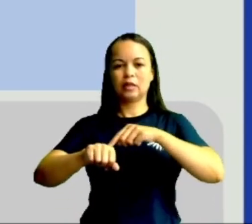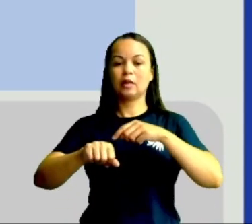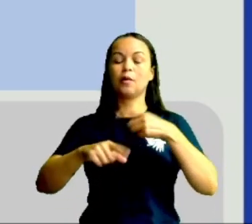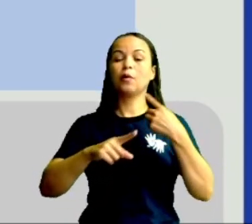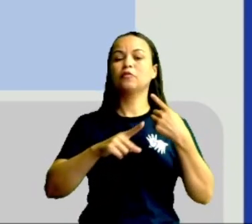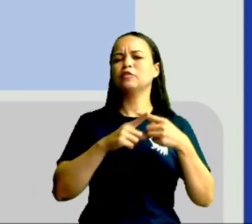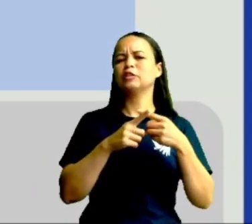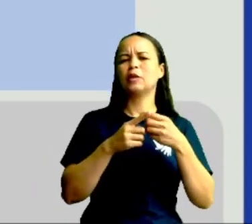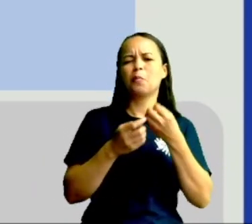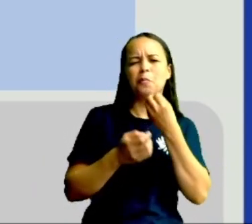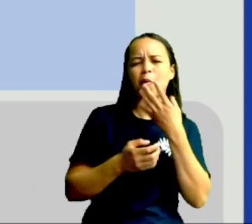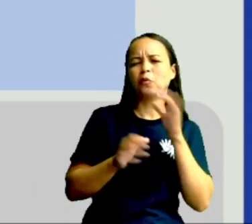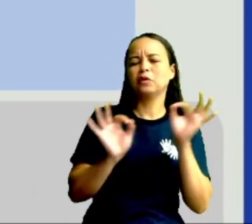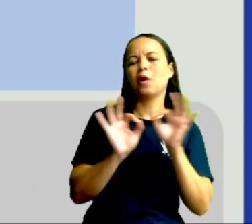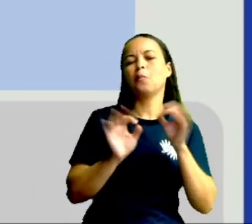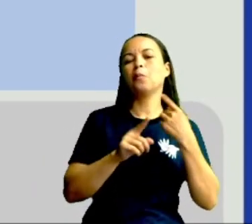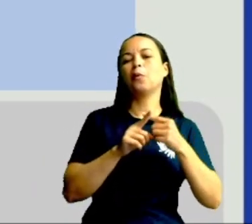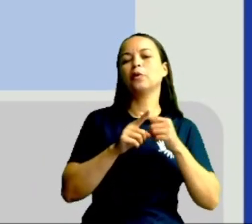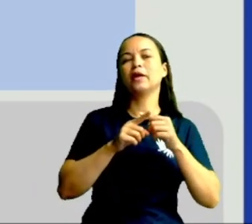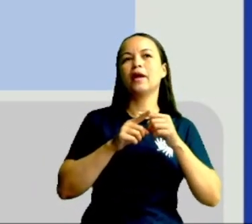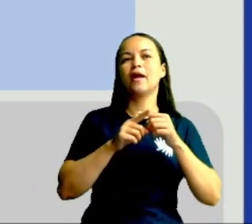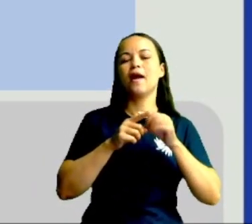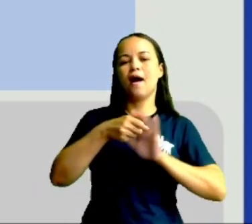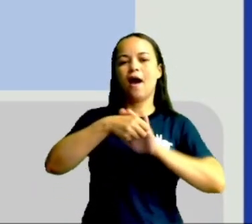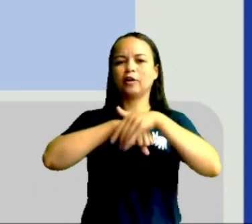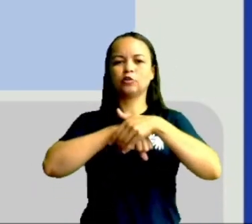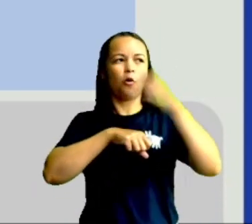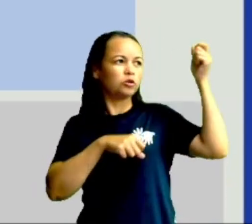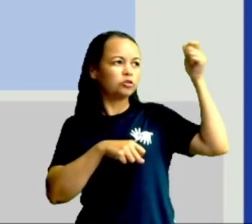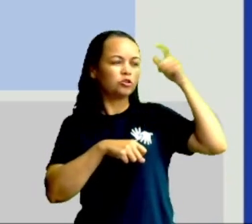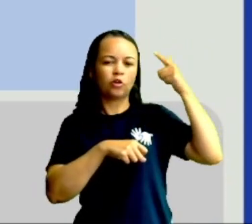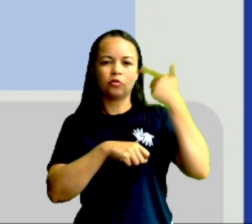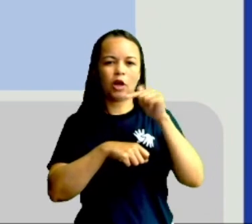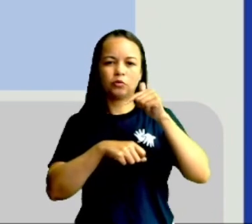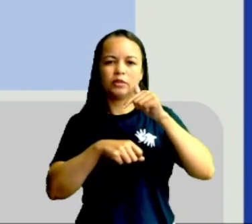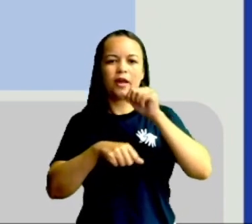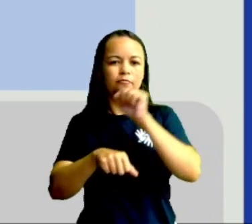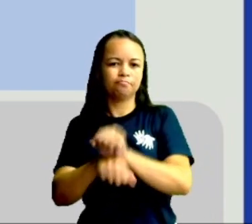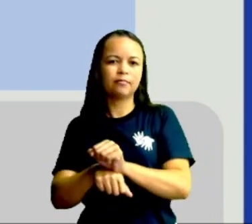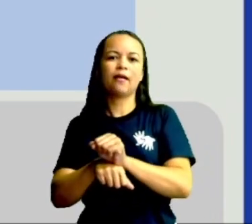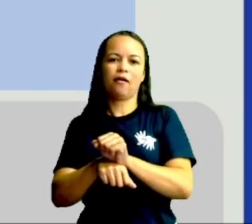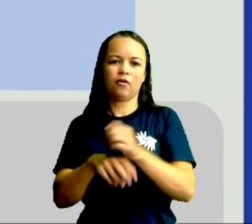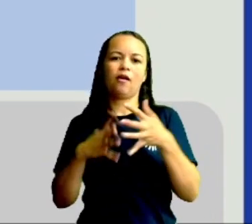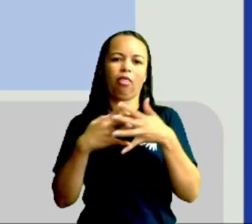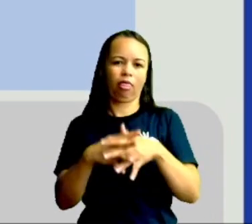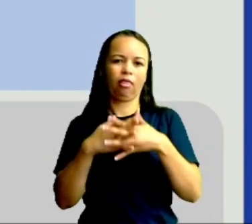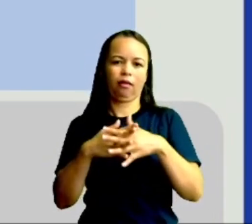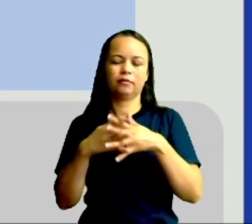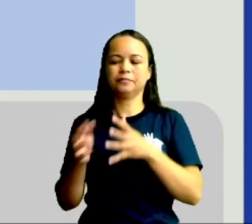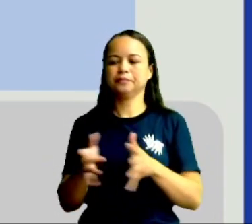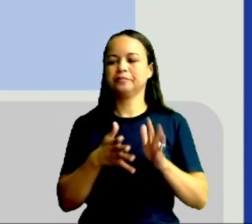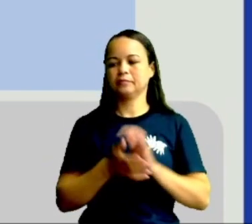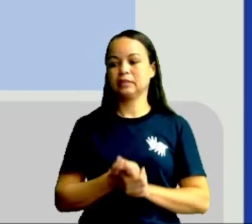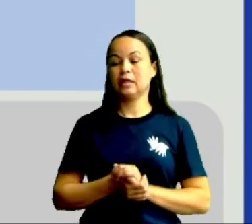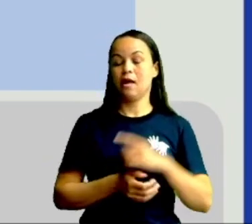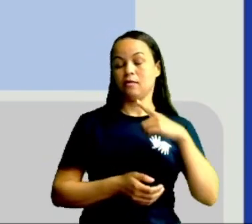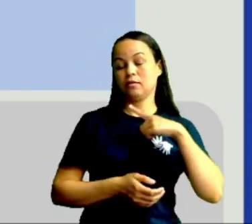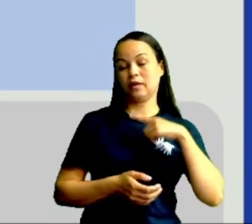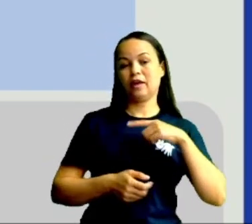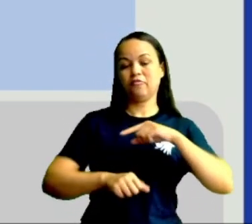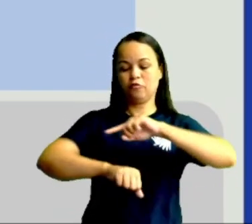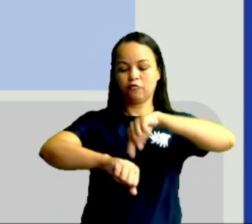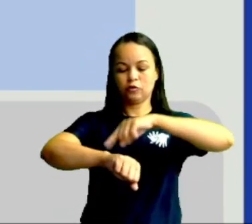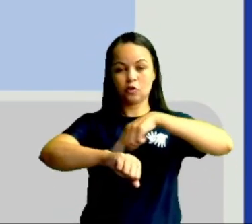noite mesmo não se tinha o sol, né? Aí vimos também um pouquinho o que é um fuso horário